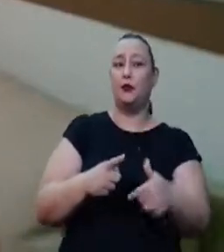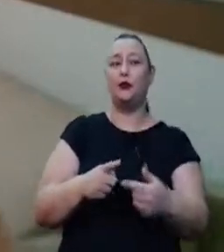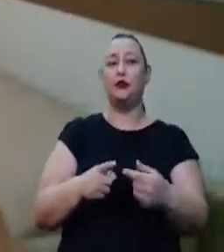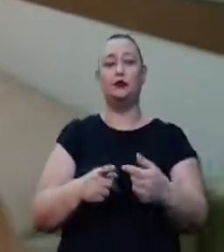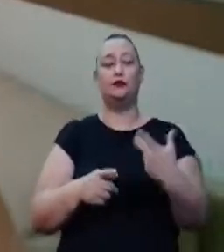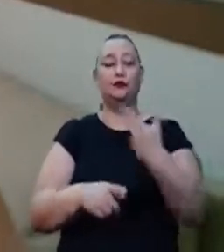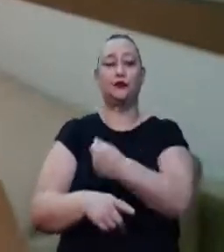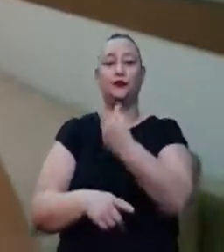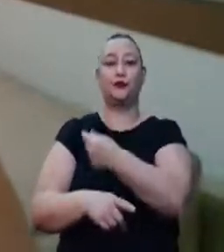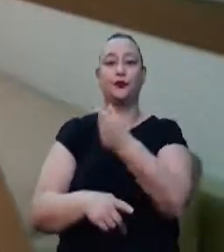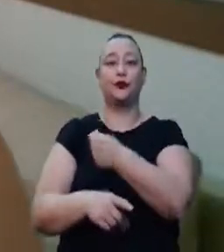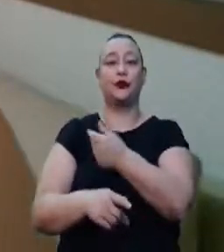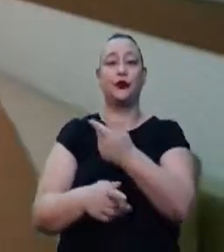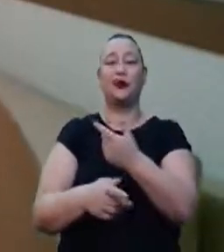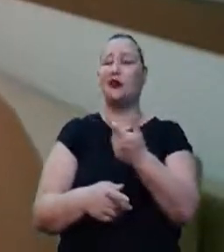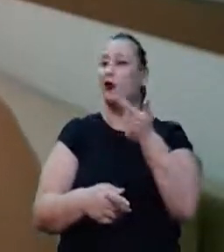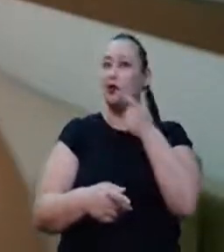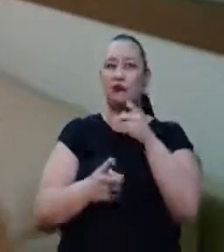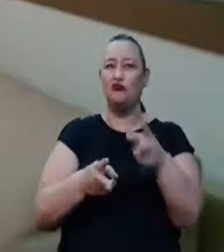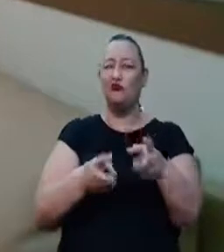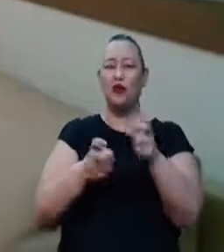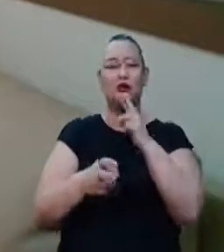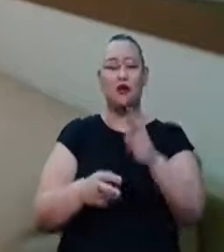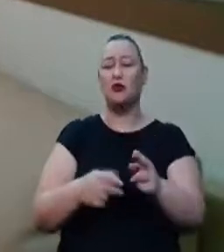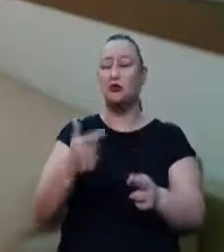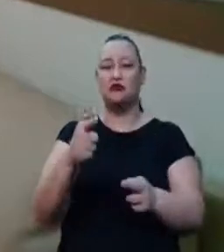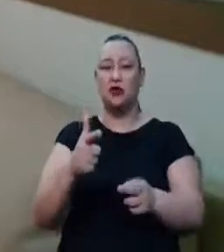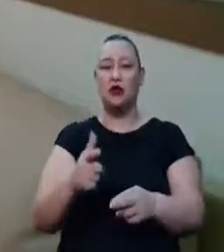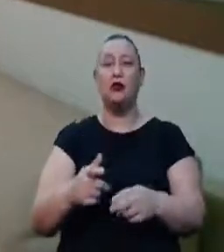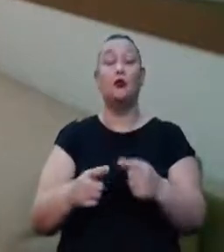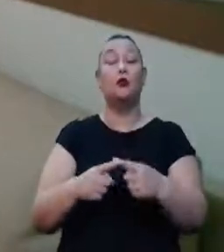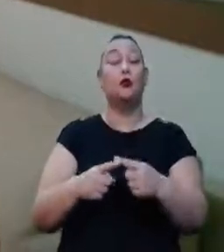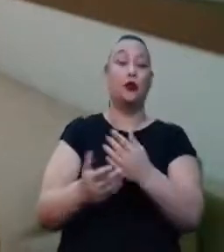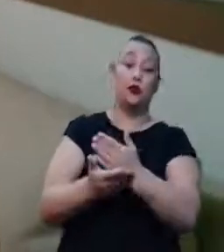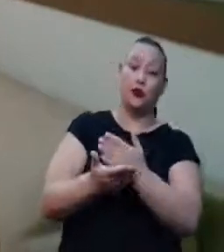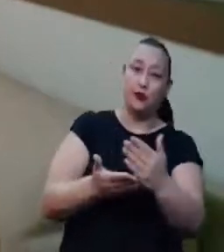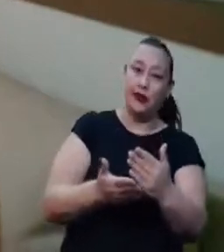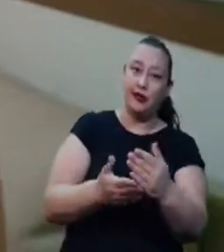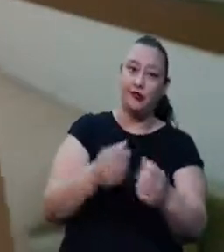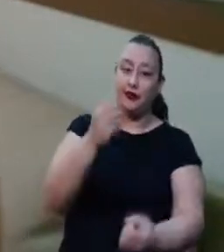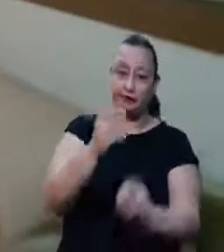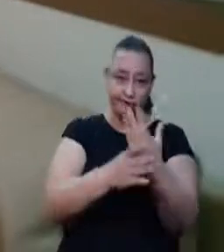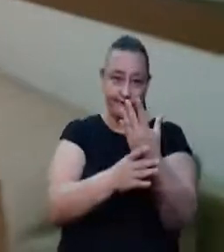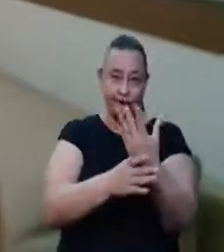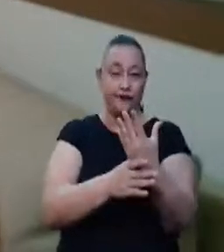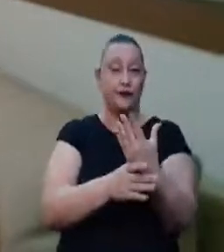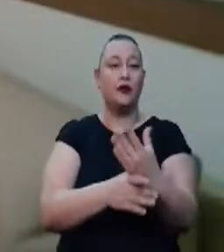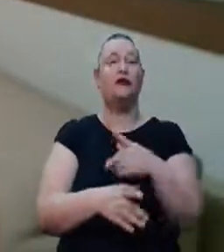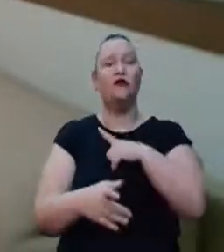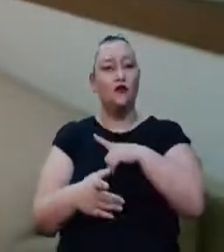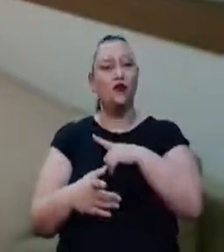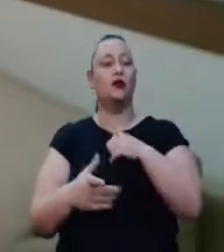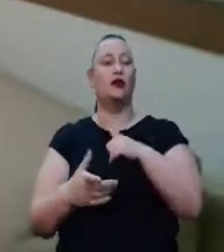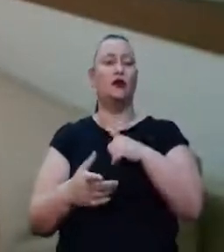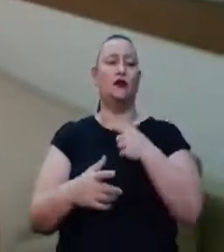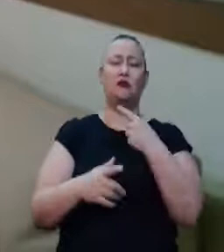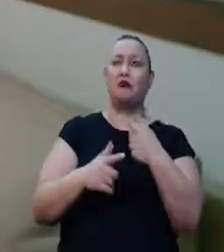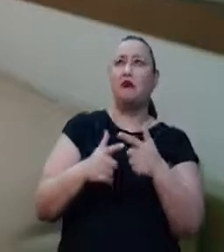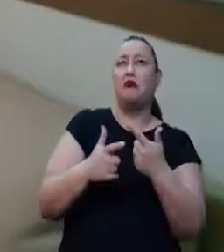faz mais efeito? No começo, quando a toxina foi produzida, existia sim essa